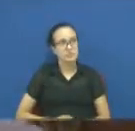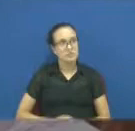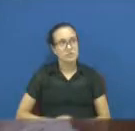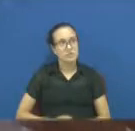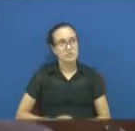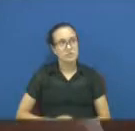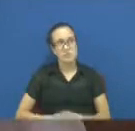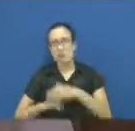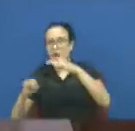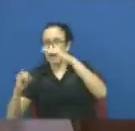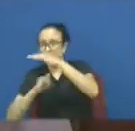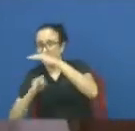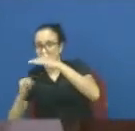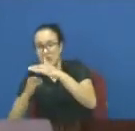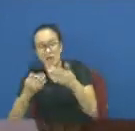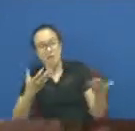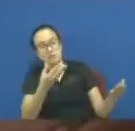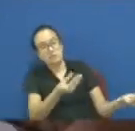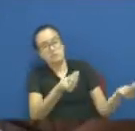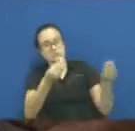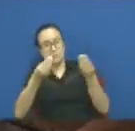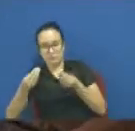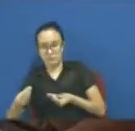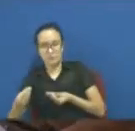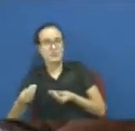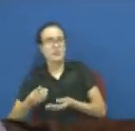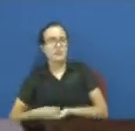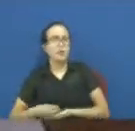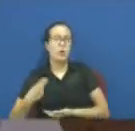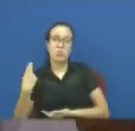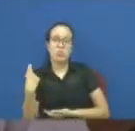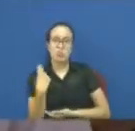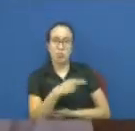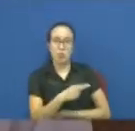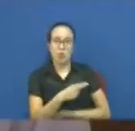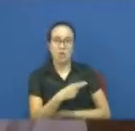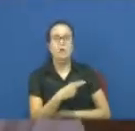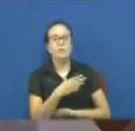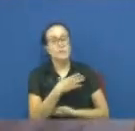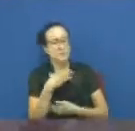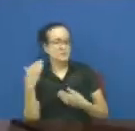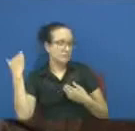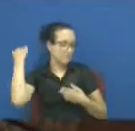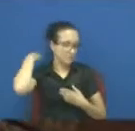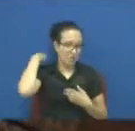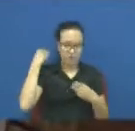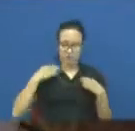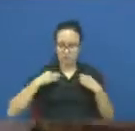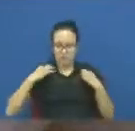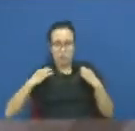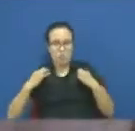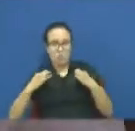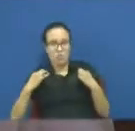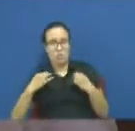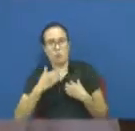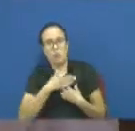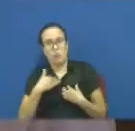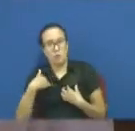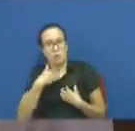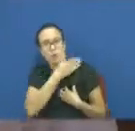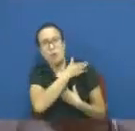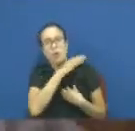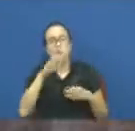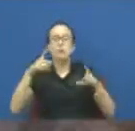entidade recebe o patrocínio, coloca o nome do patrocinador, no caso, é colocado lá no